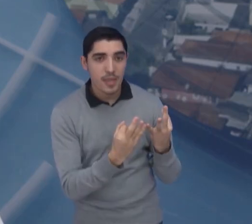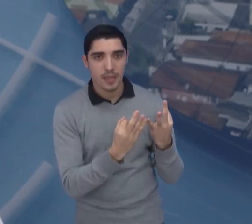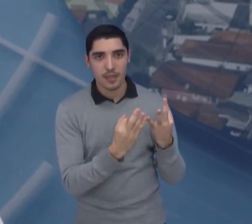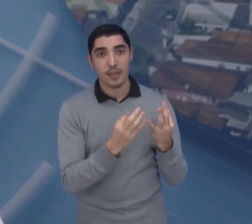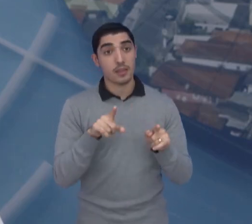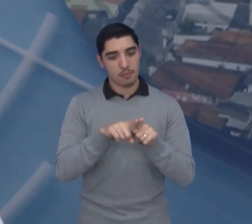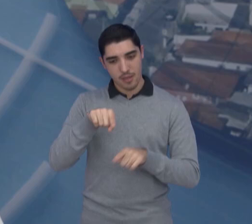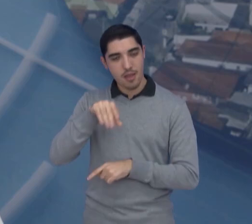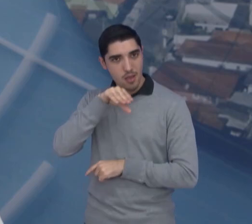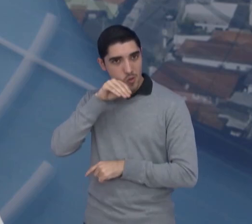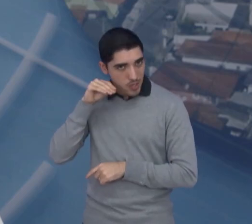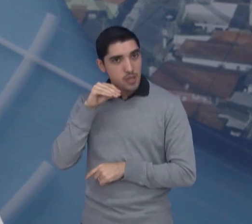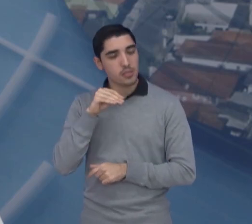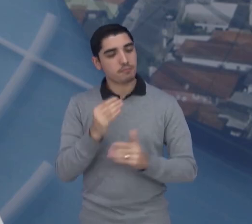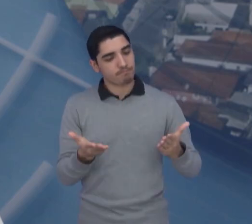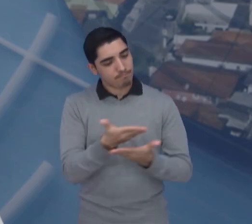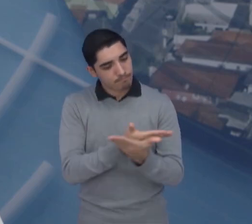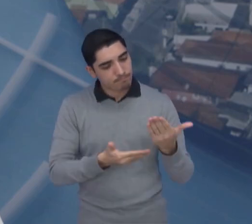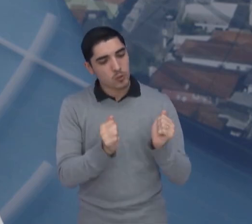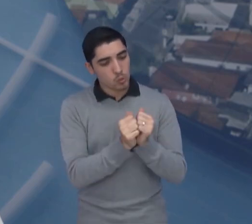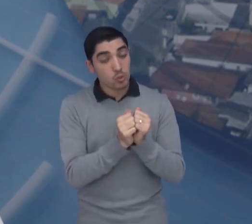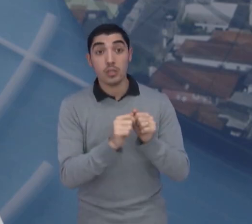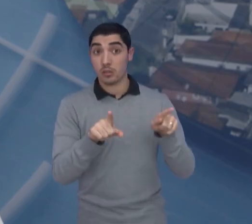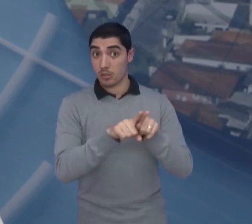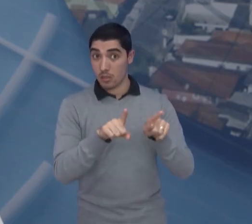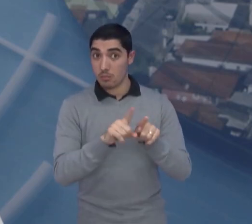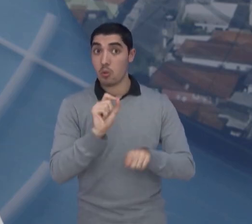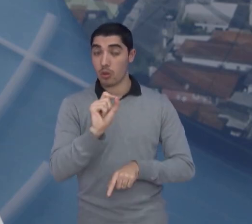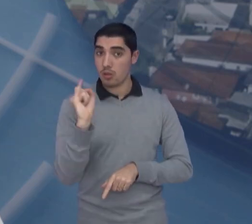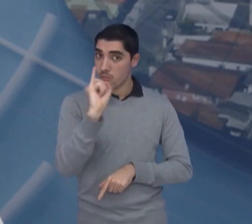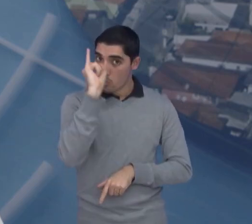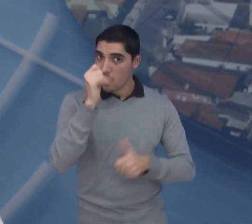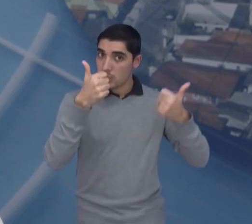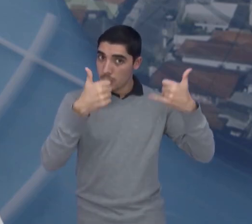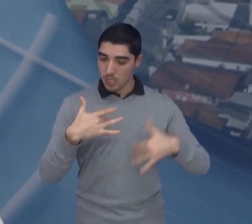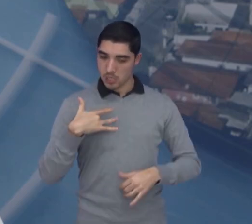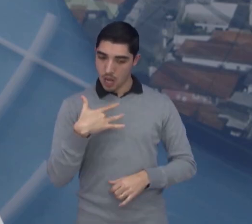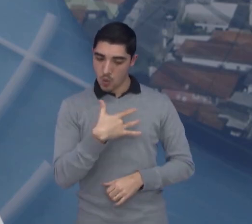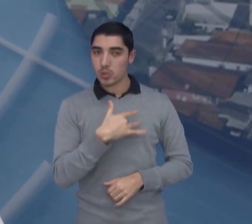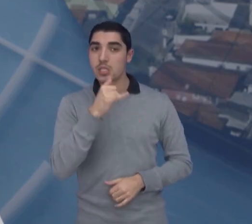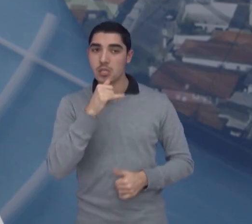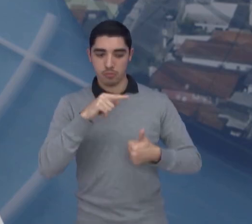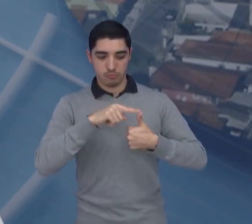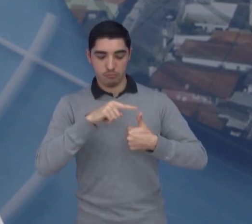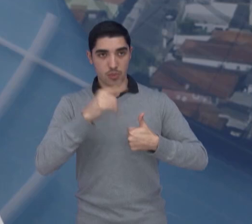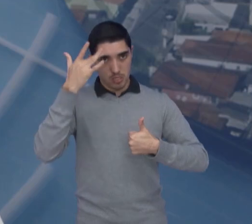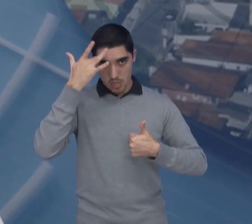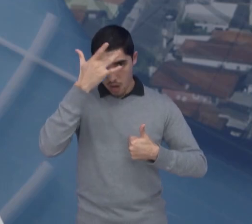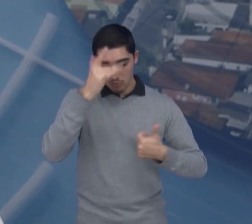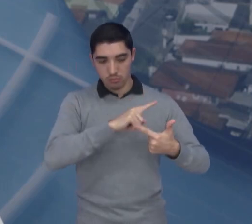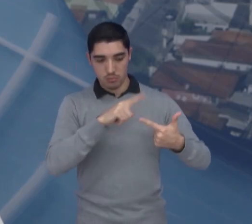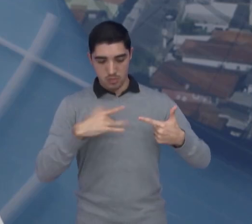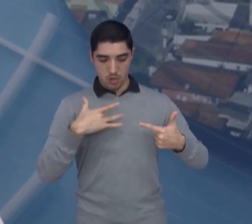desse adolescente. E é importante a gente falar também da saúde, e a gente fala de saúde física e saúde mental. Vocês sabem,